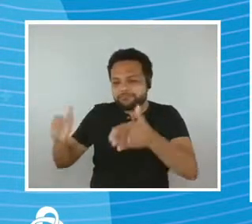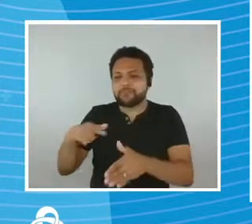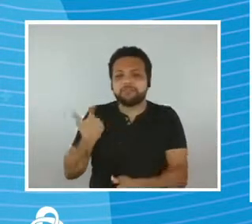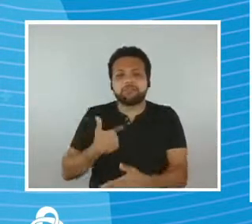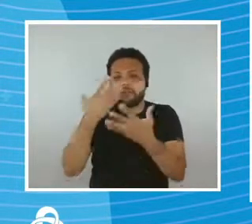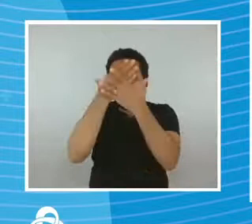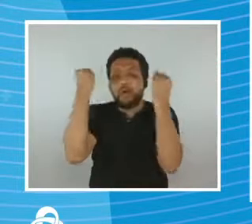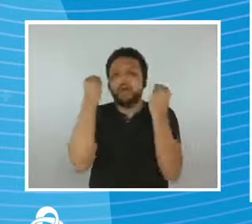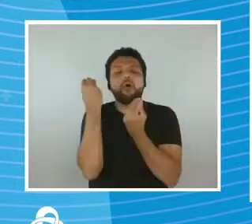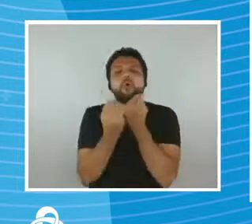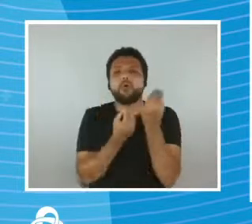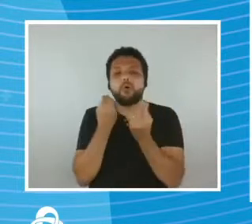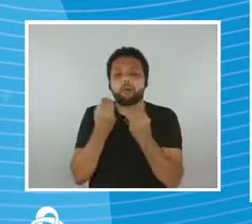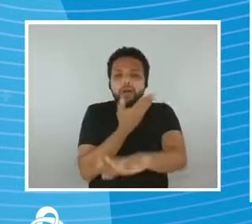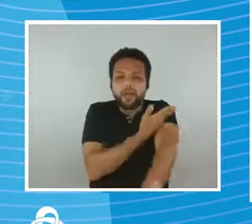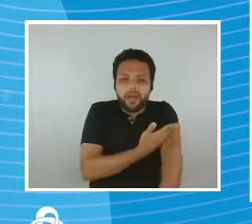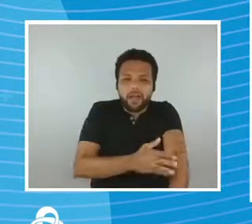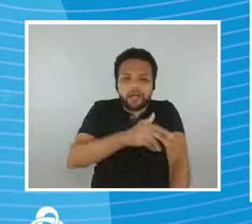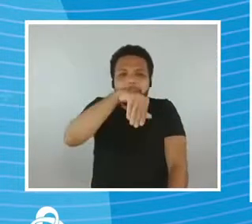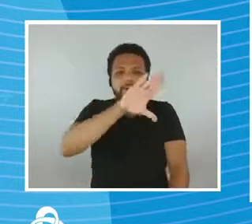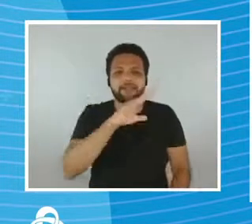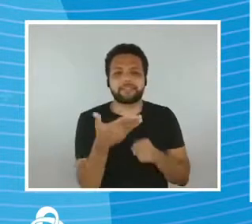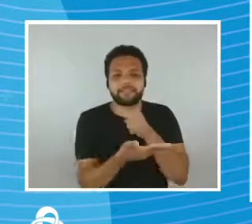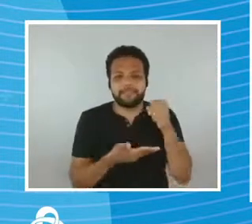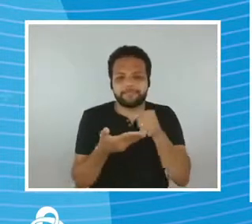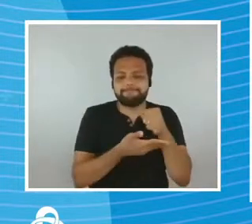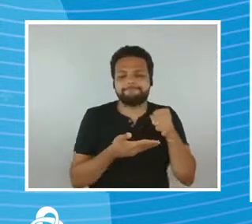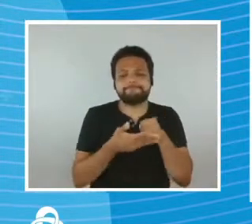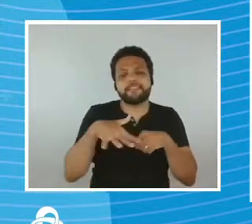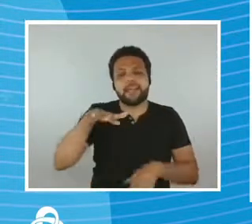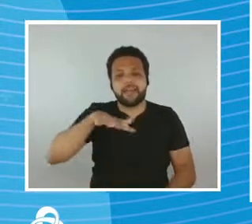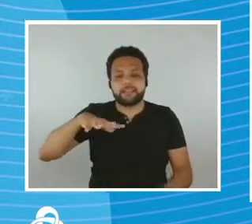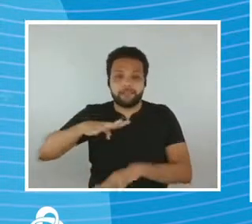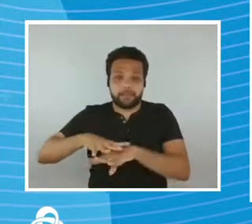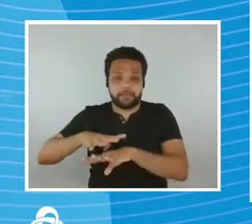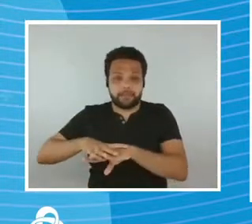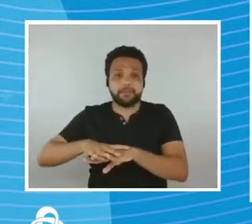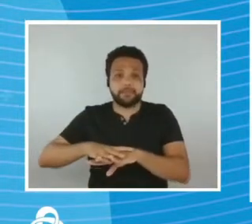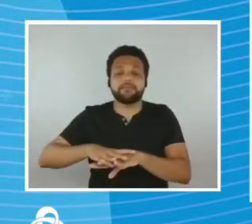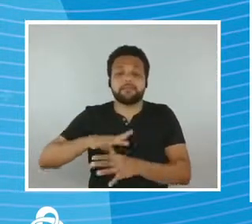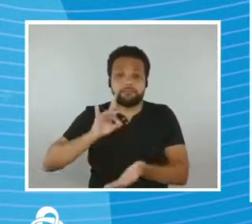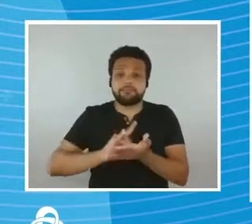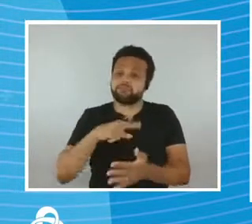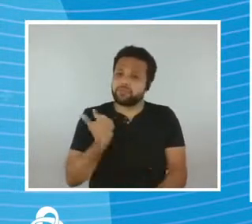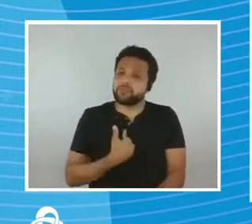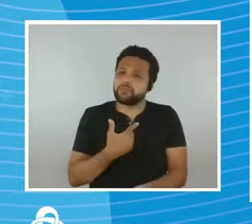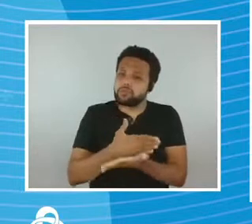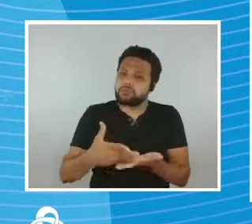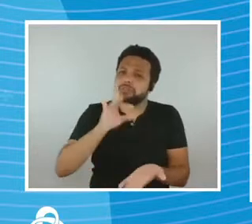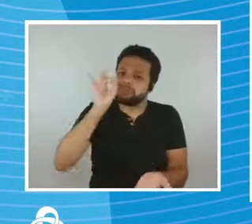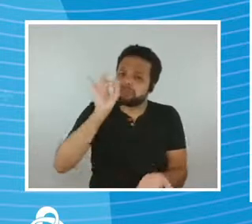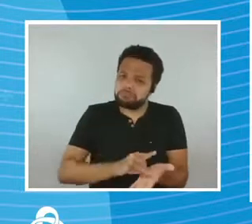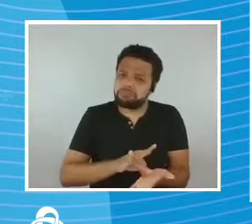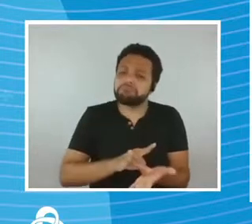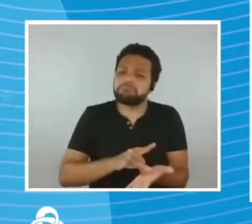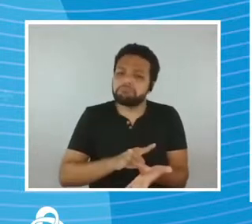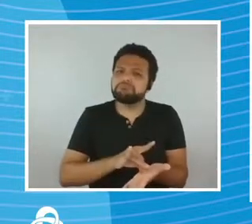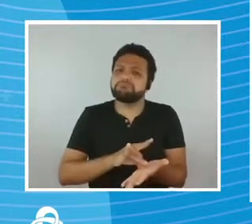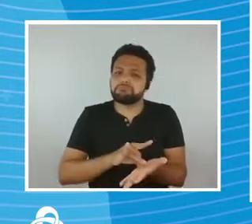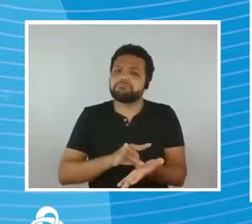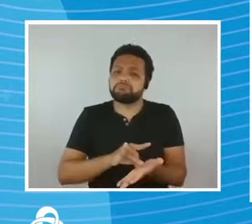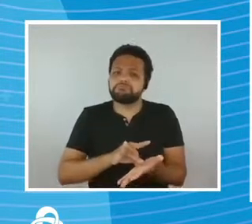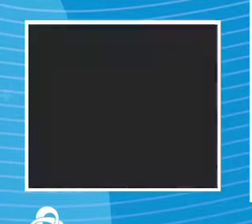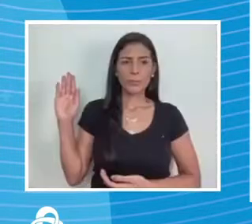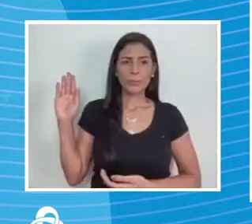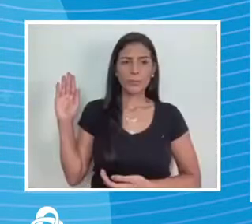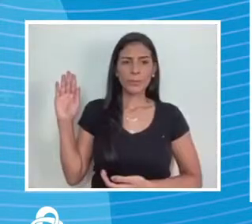constituição das habilidades mais básicas na concepção matemática. De alguma forma, a gente começa a validar uma ideia que é muito prevalente de que a